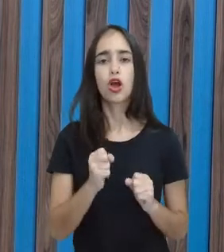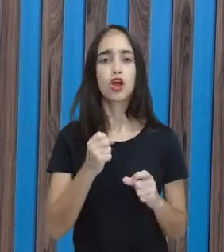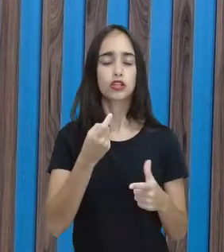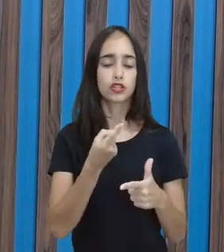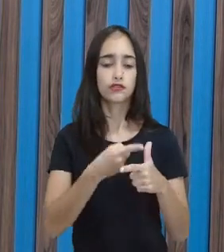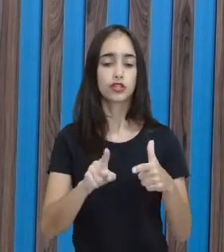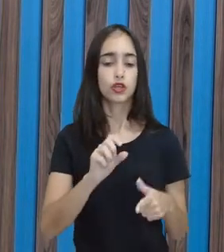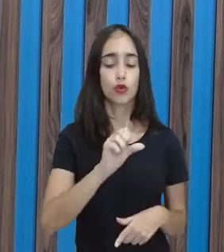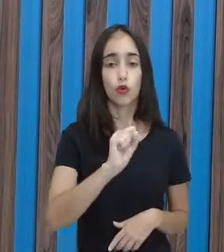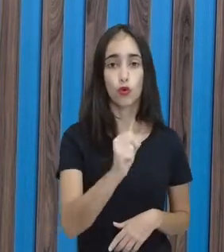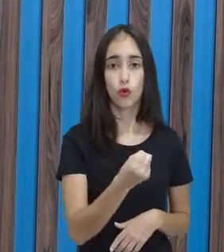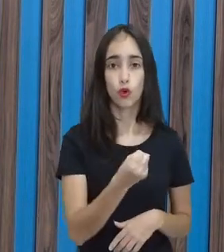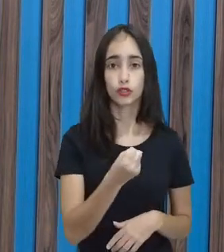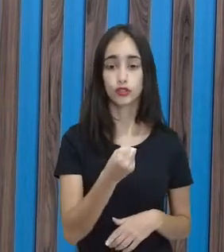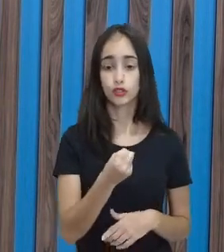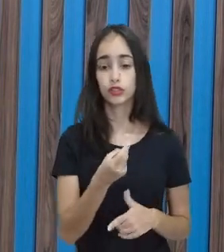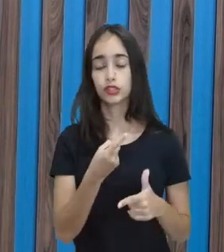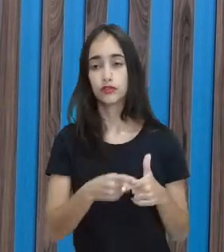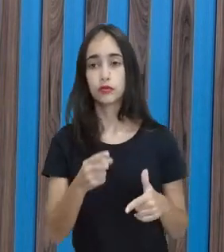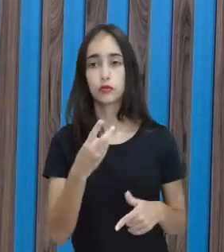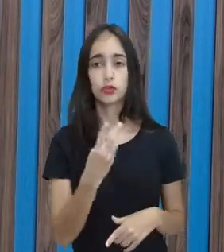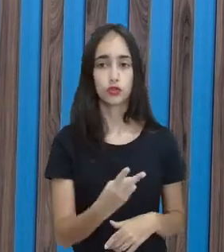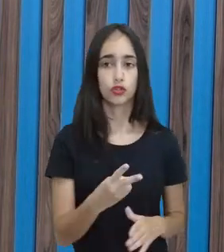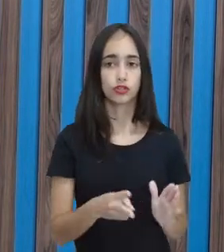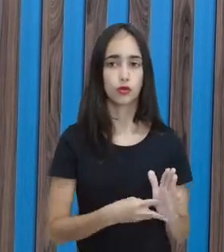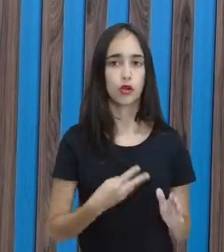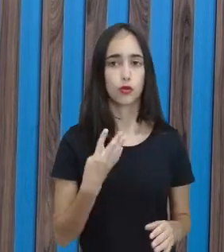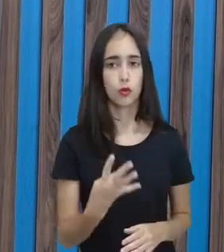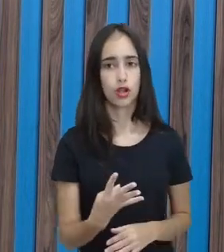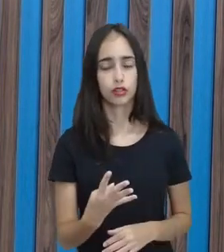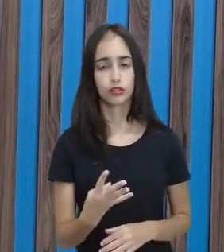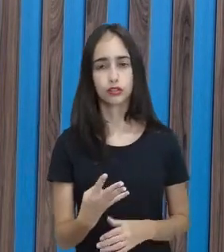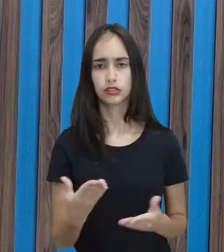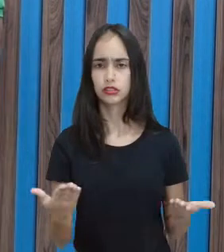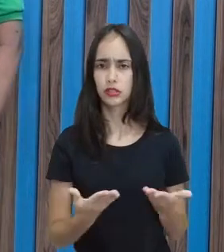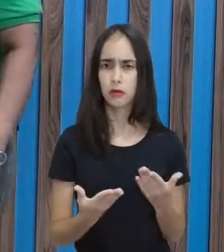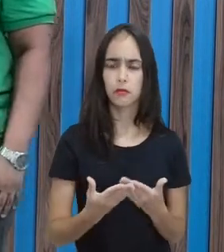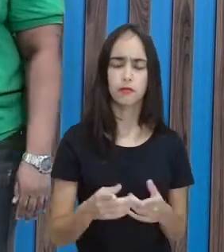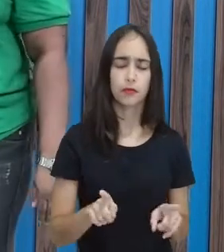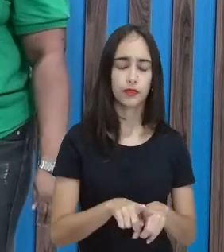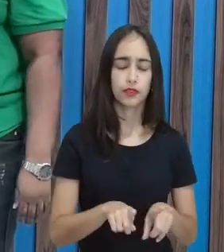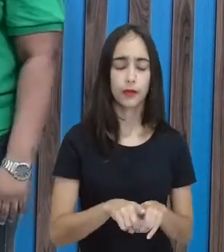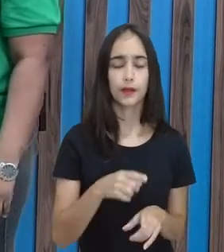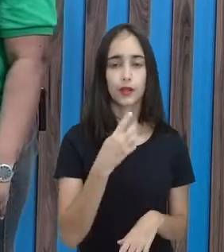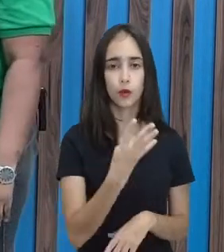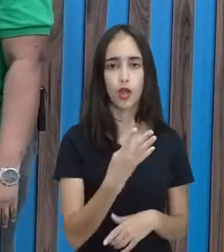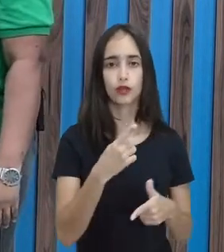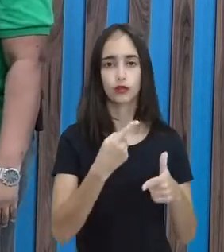2, 4, e 4 por 1, 4.